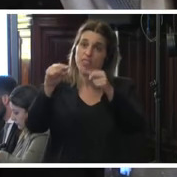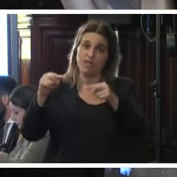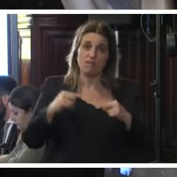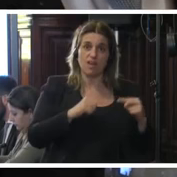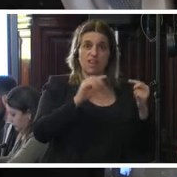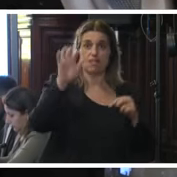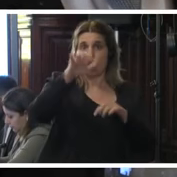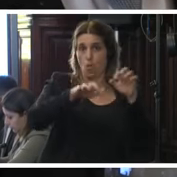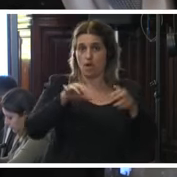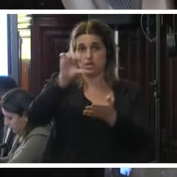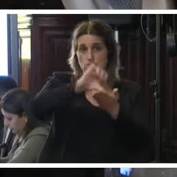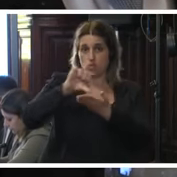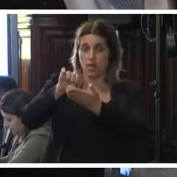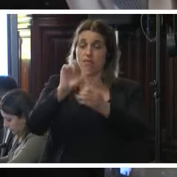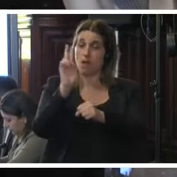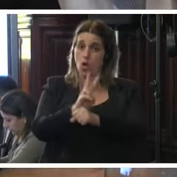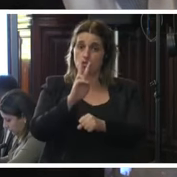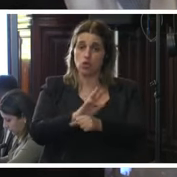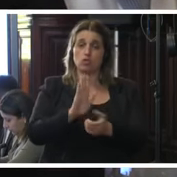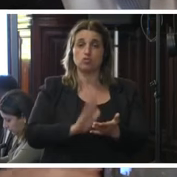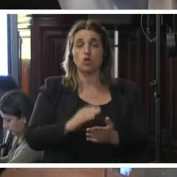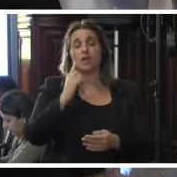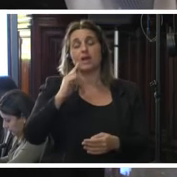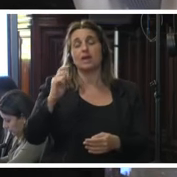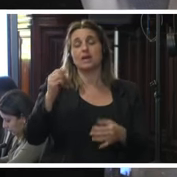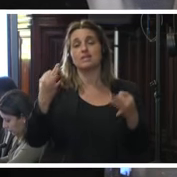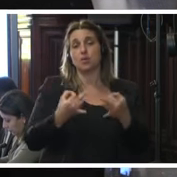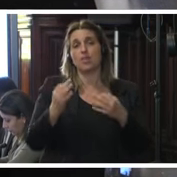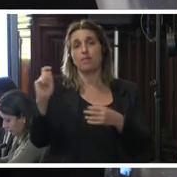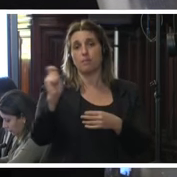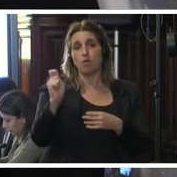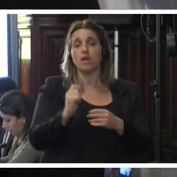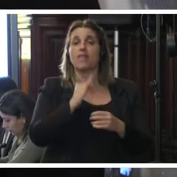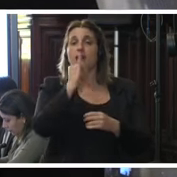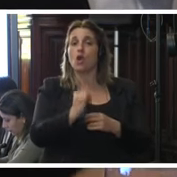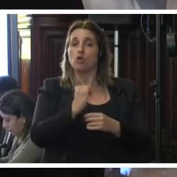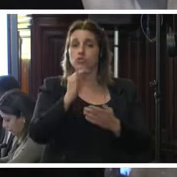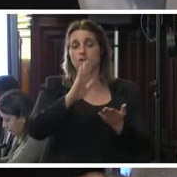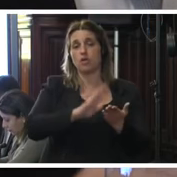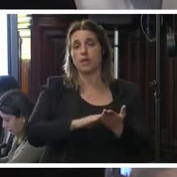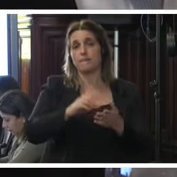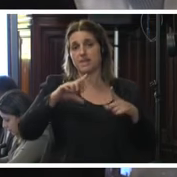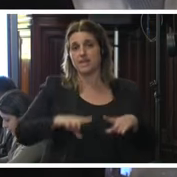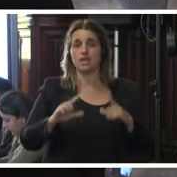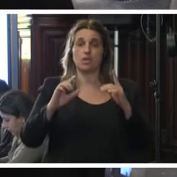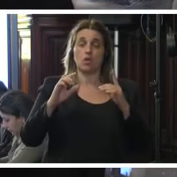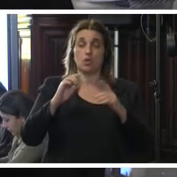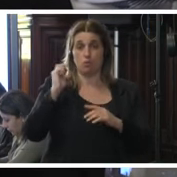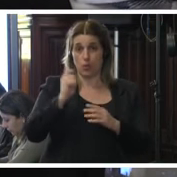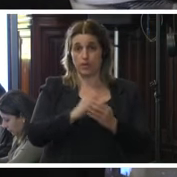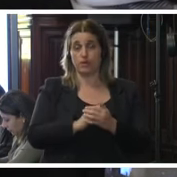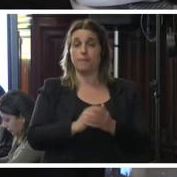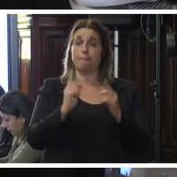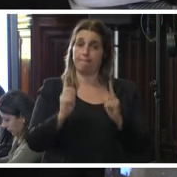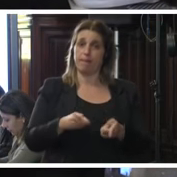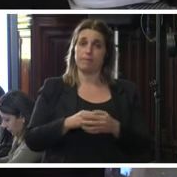Atividade Policial e Segurança Pública do Conselho Nacional do Ministério Público, o Fórum Nacional de Ouvidores de Polícia, que